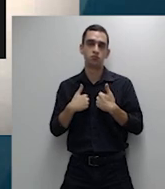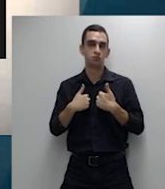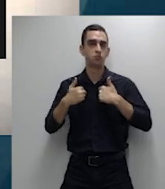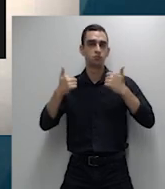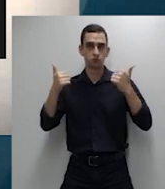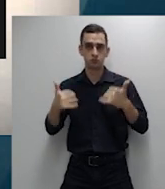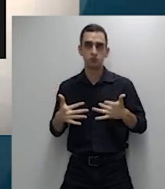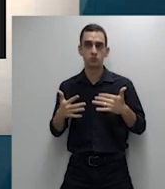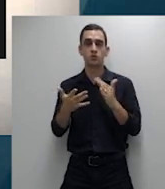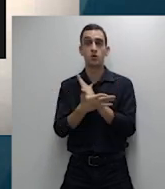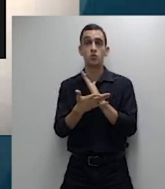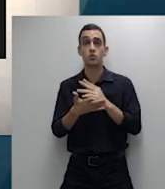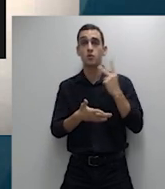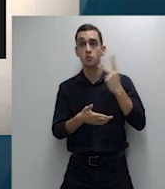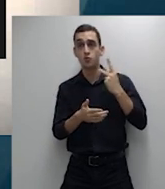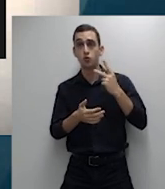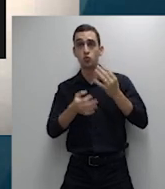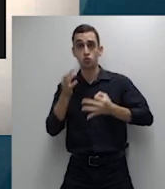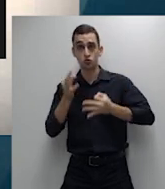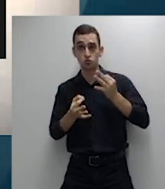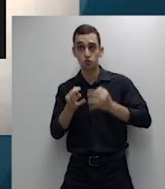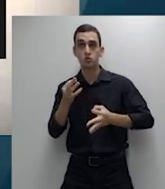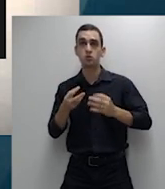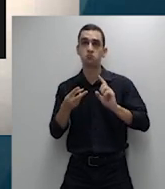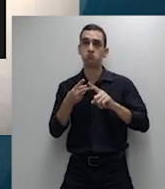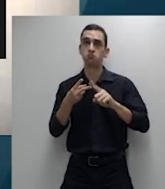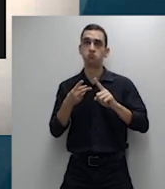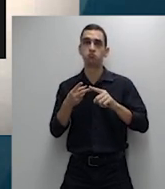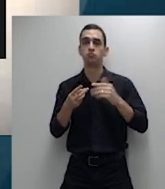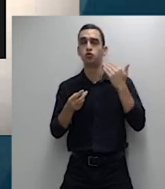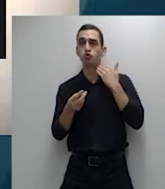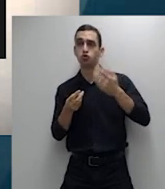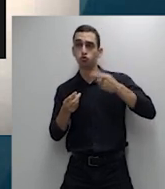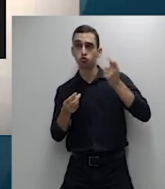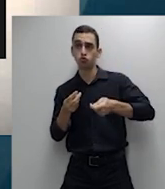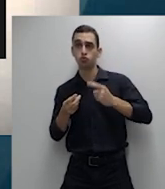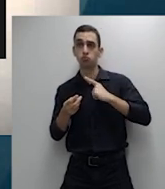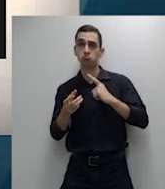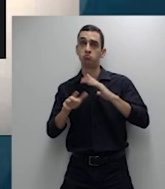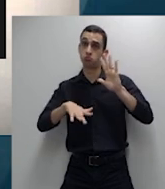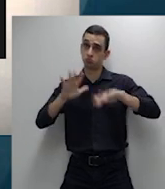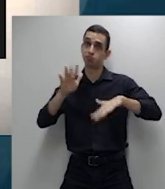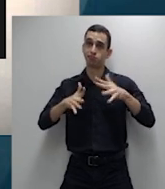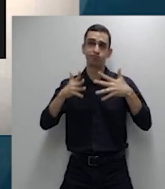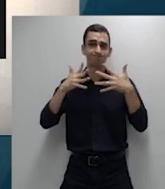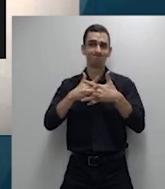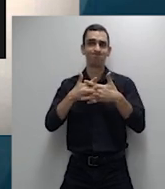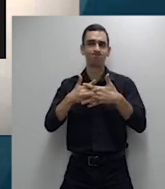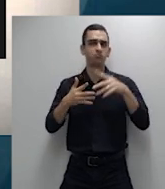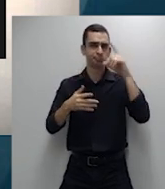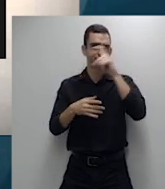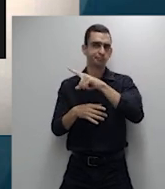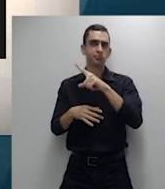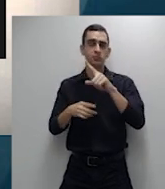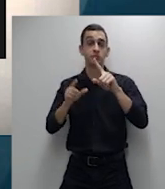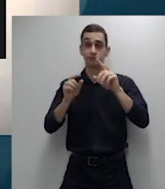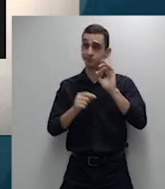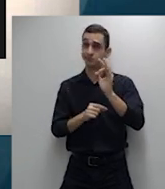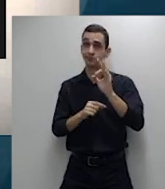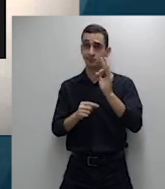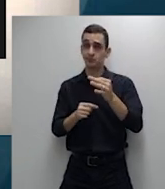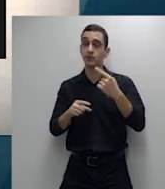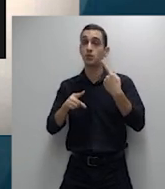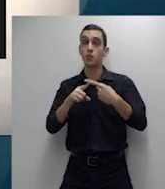promotores e juízes experimentados na área alimentar teriam dificuldades enormes para responder essa questão